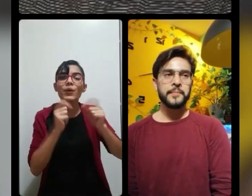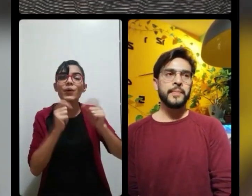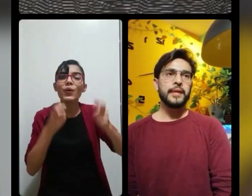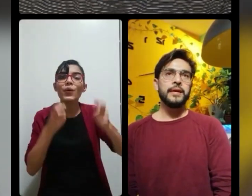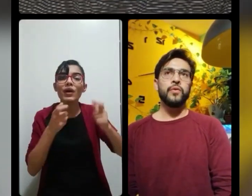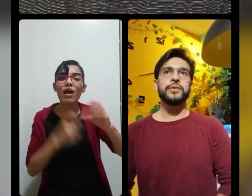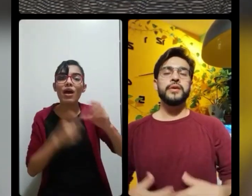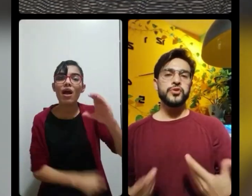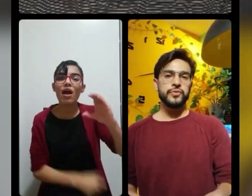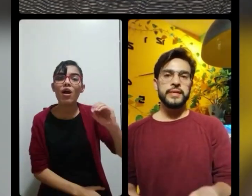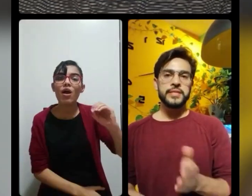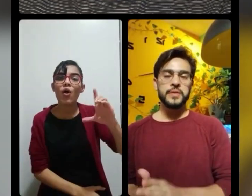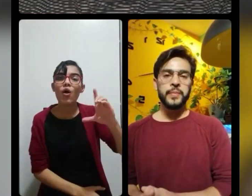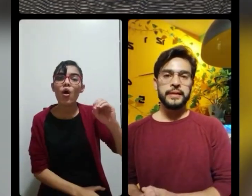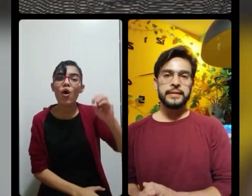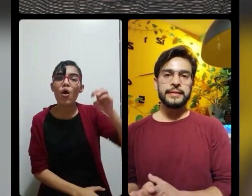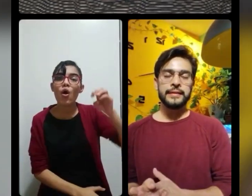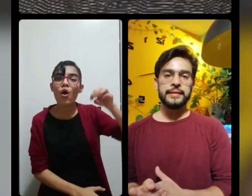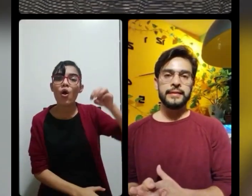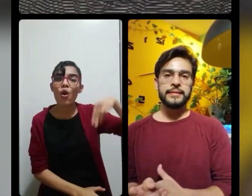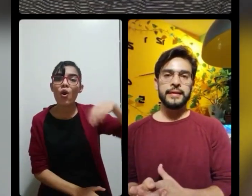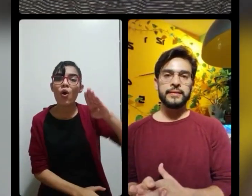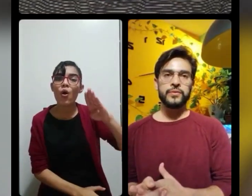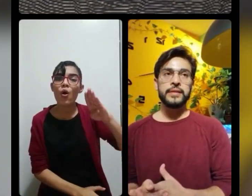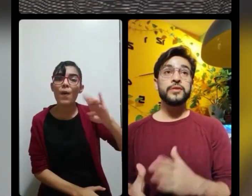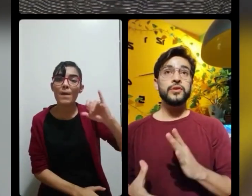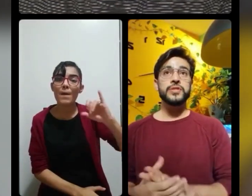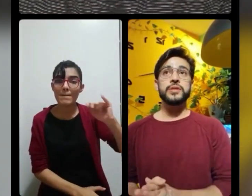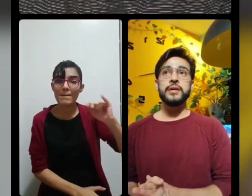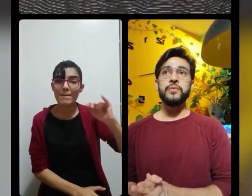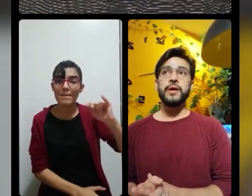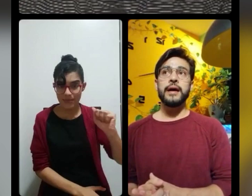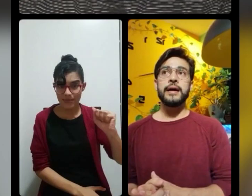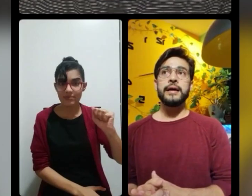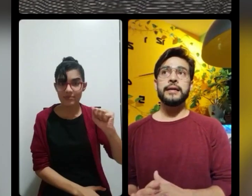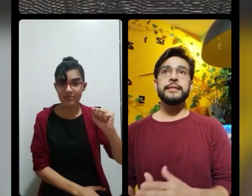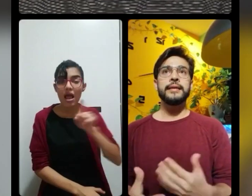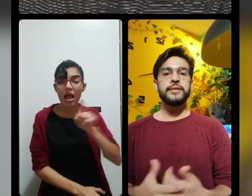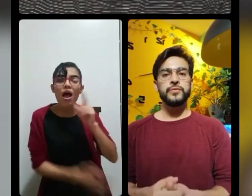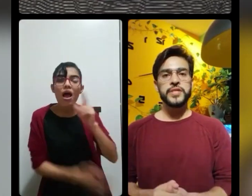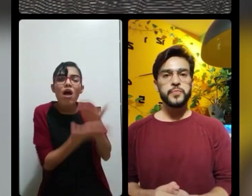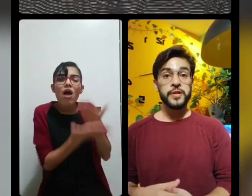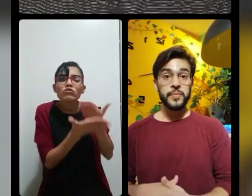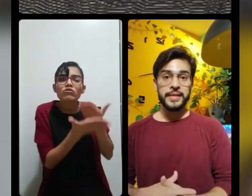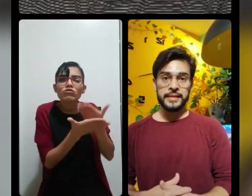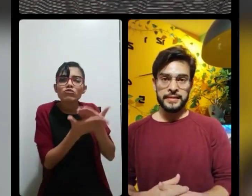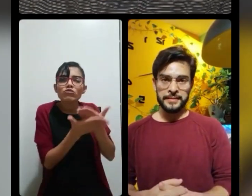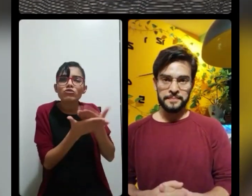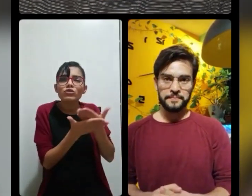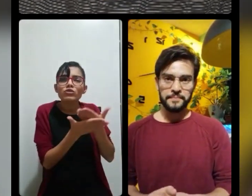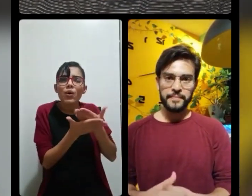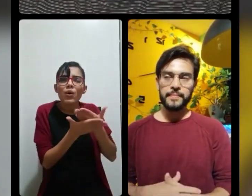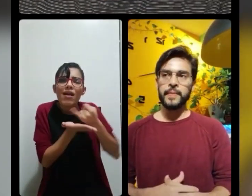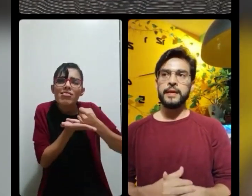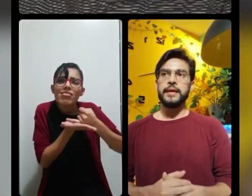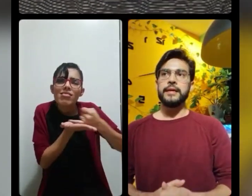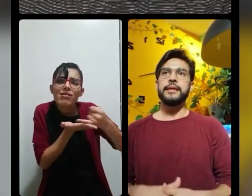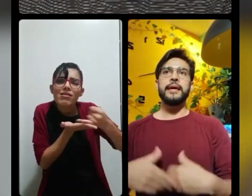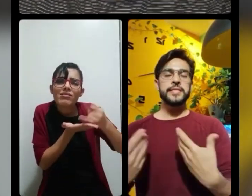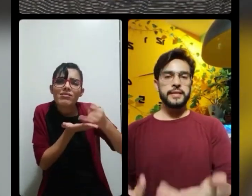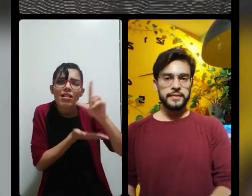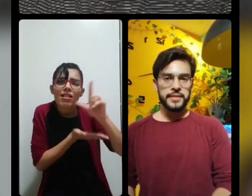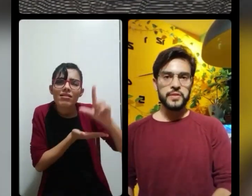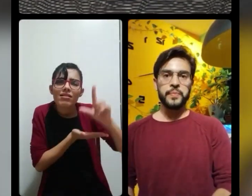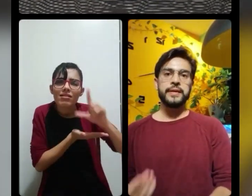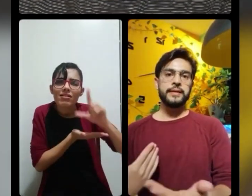Cauca, onde eu estudei a disciplina de introdução à literatura hispano-americana.